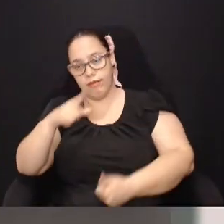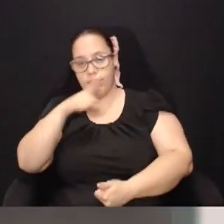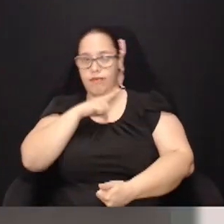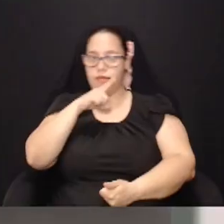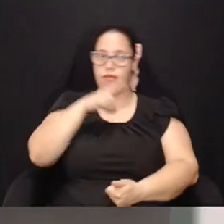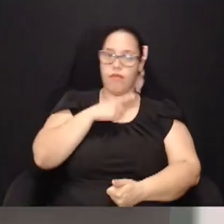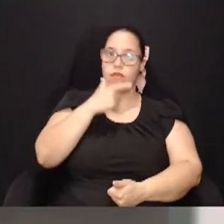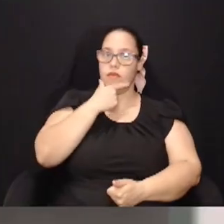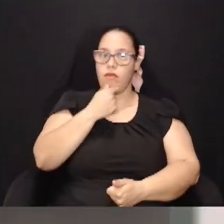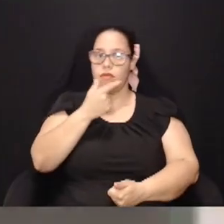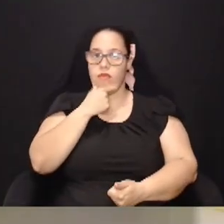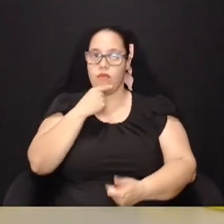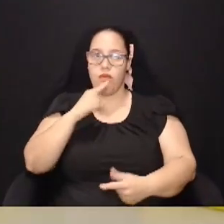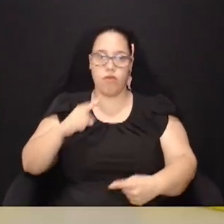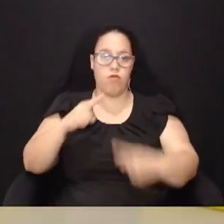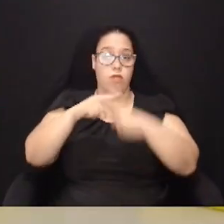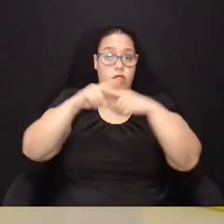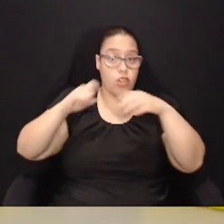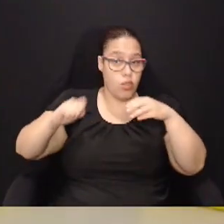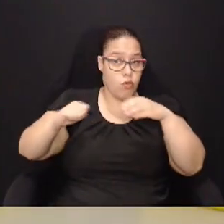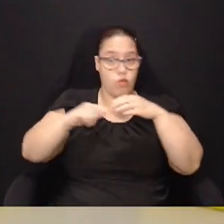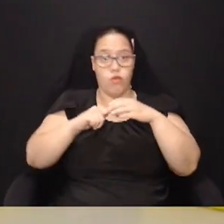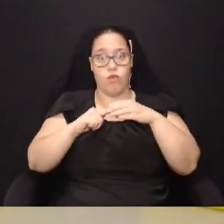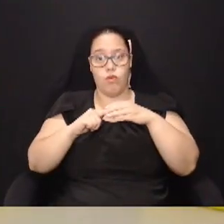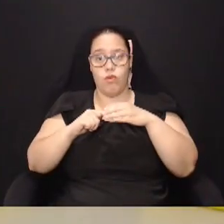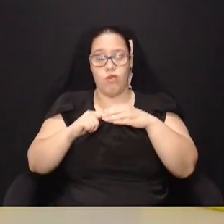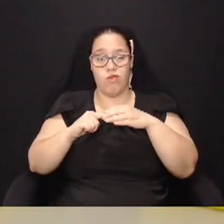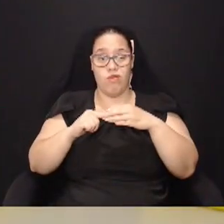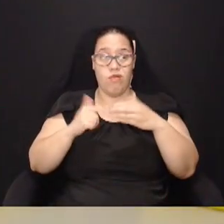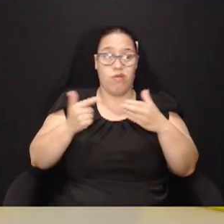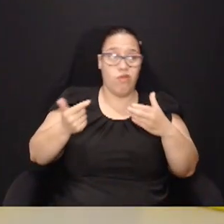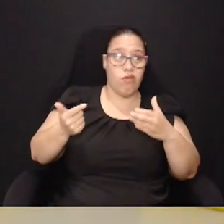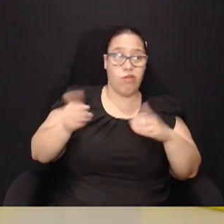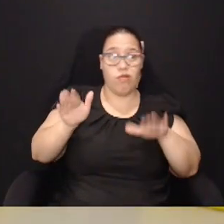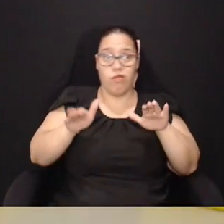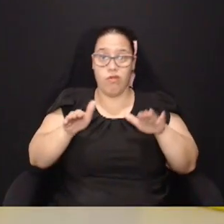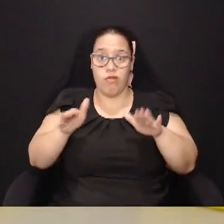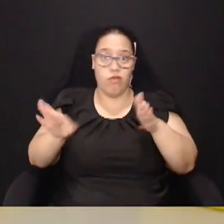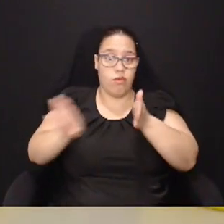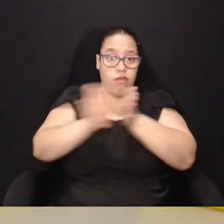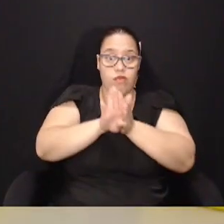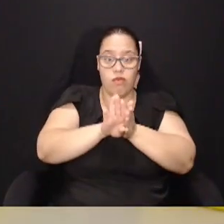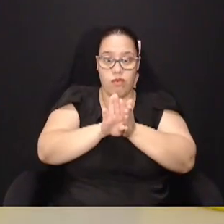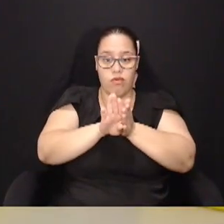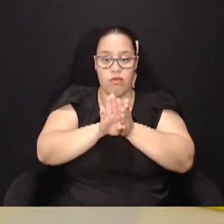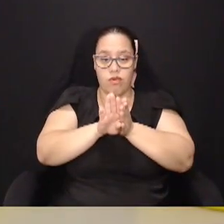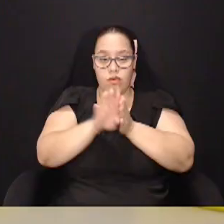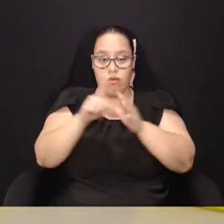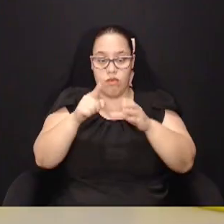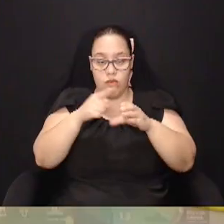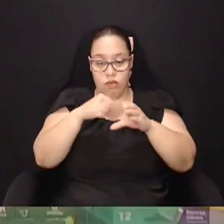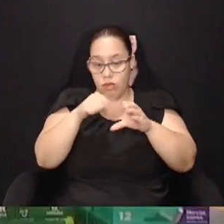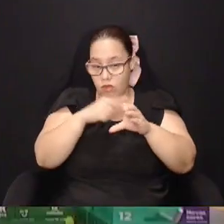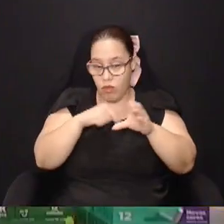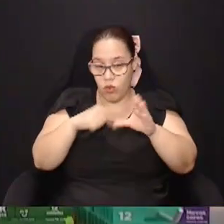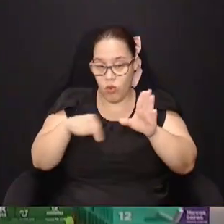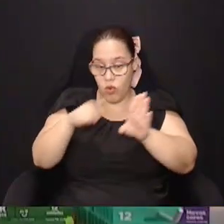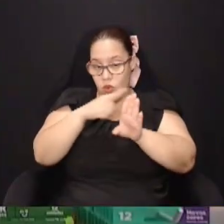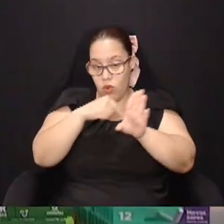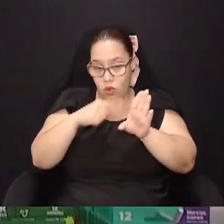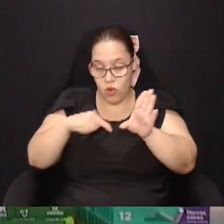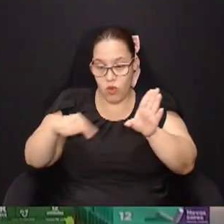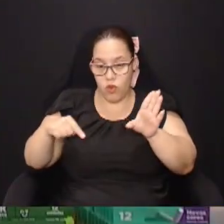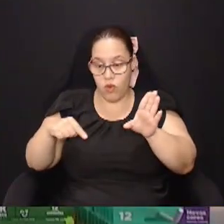de futebol. E de repente vai chegar ali o teu filho que está destoando